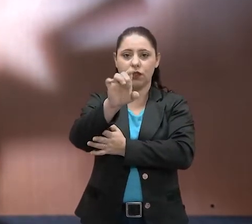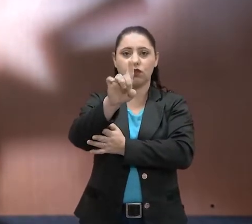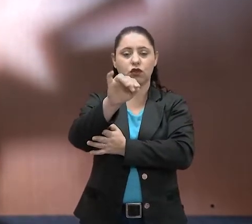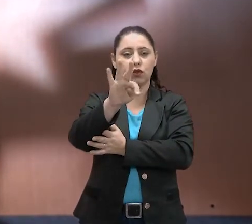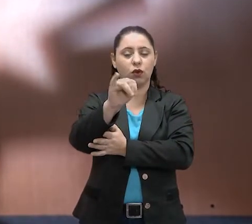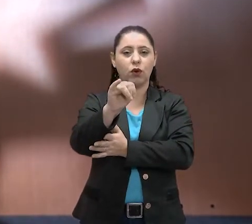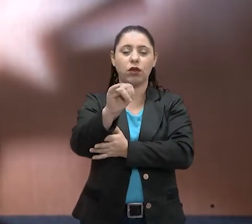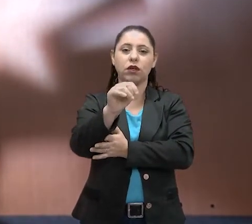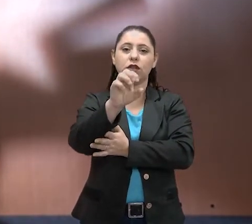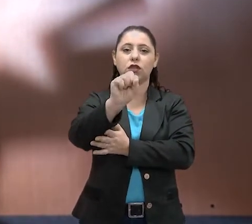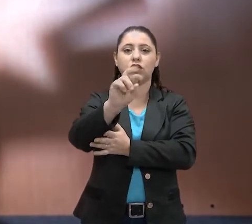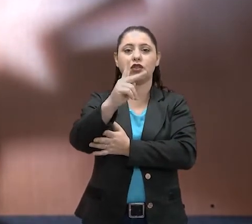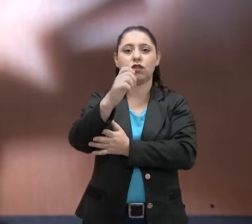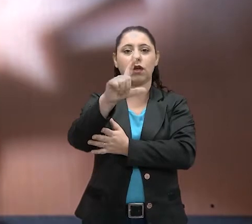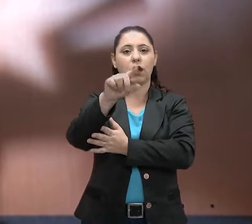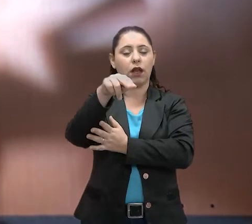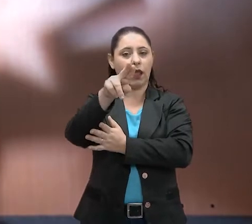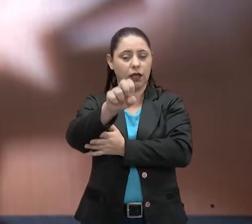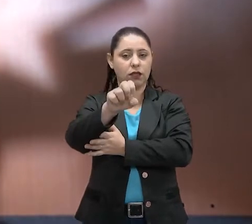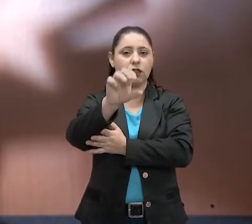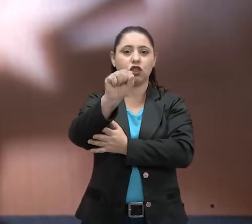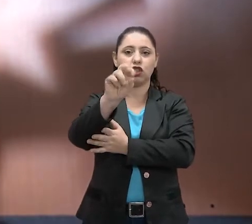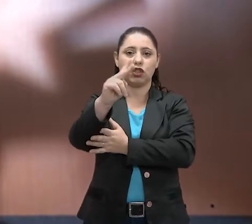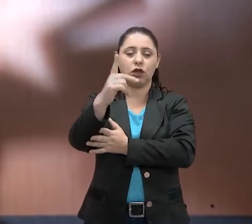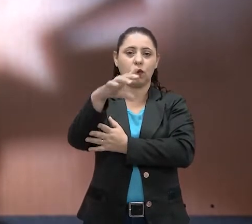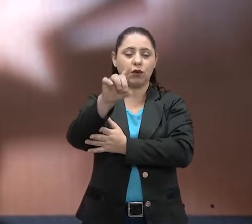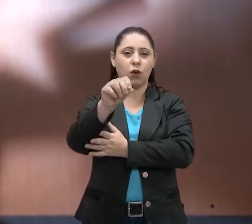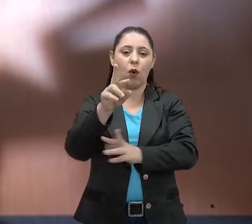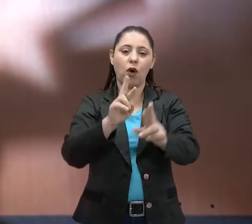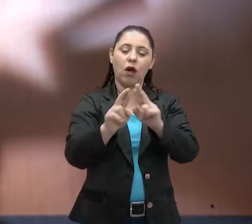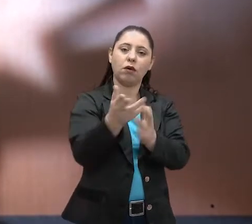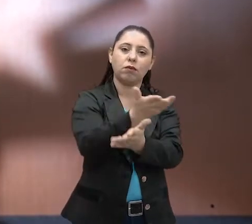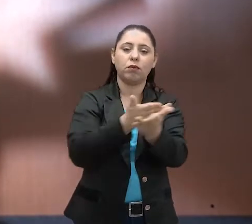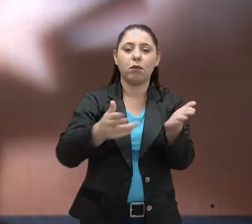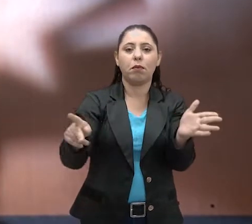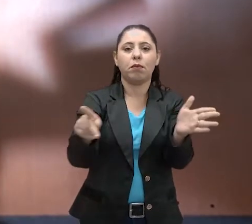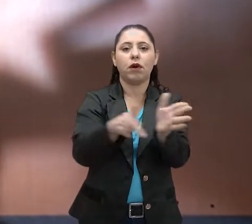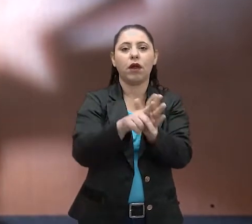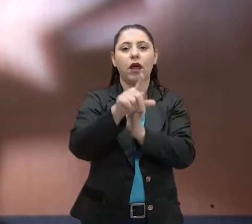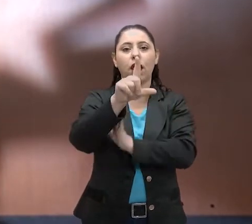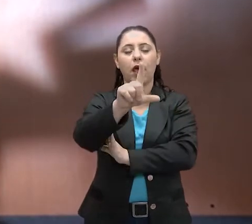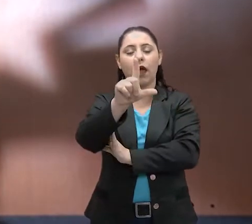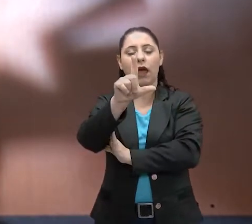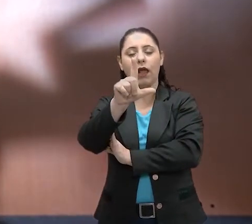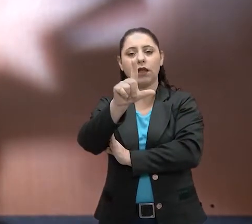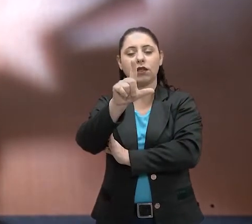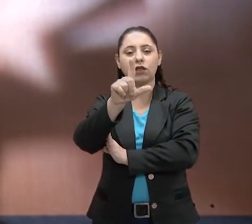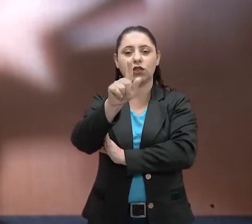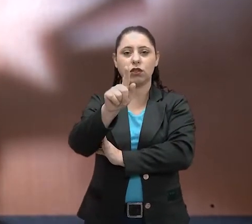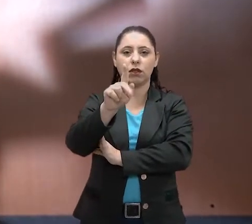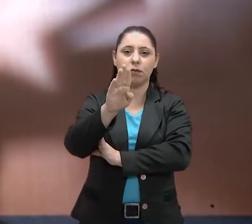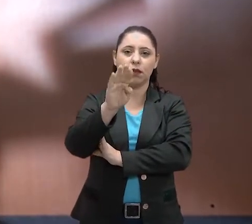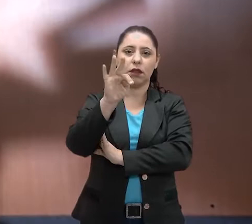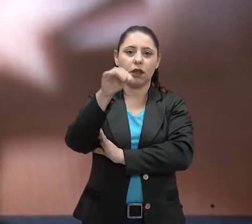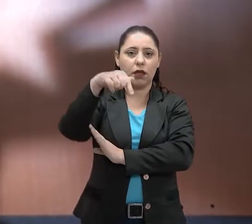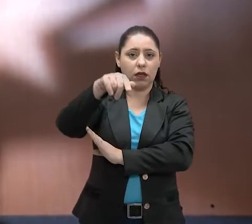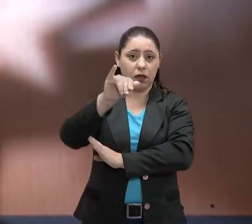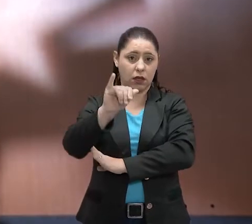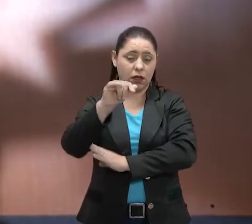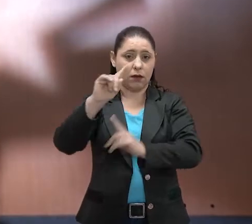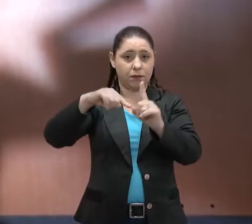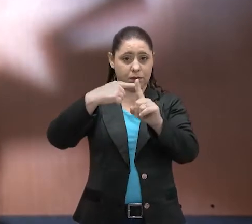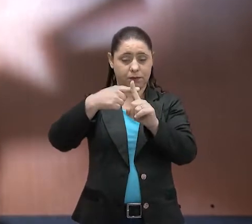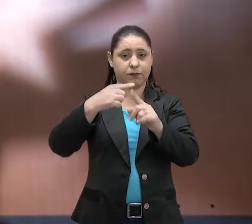o livro de poemas Charlene Shelda, com temas voltados aos relacionamentos LGBTQIA+.